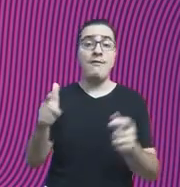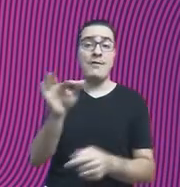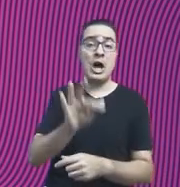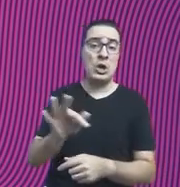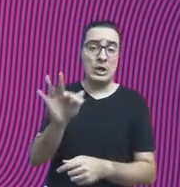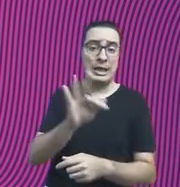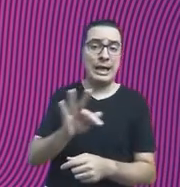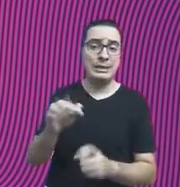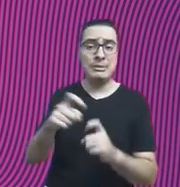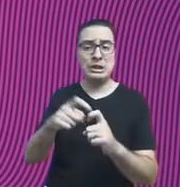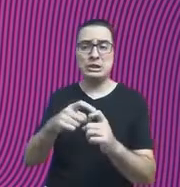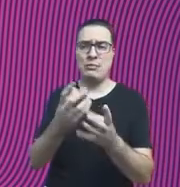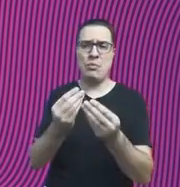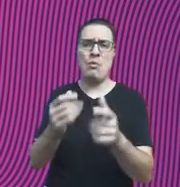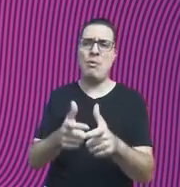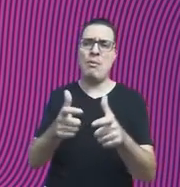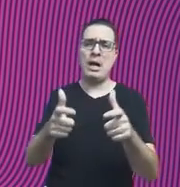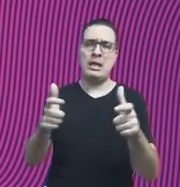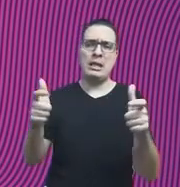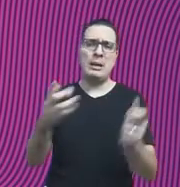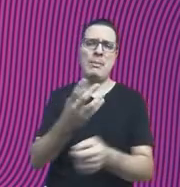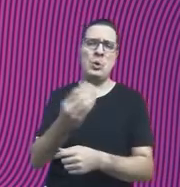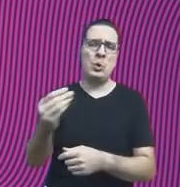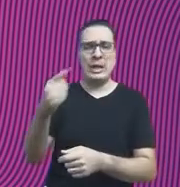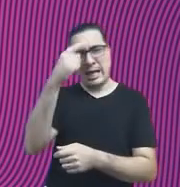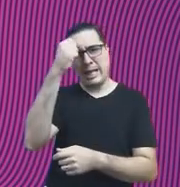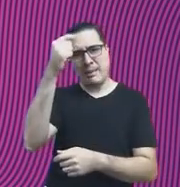de academias médicas soltando aí